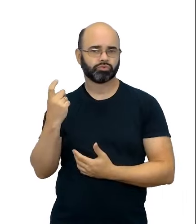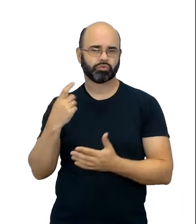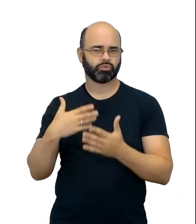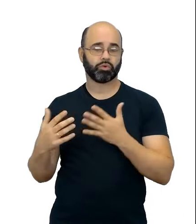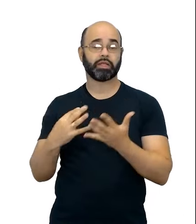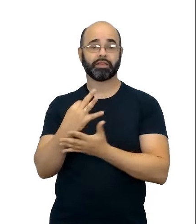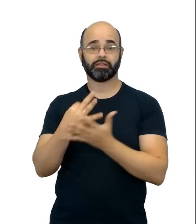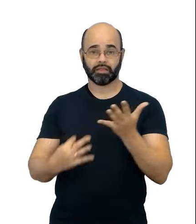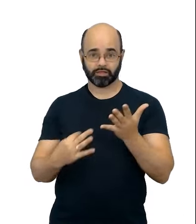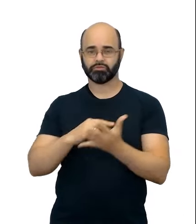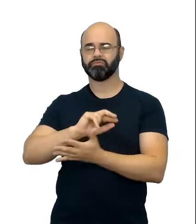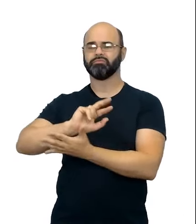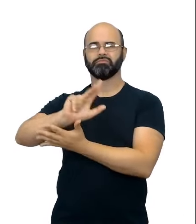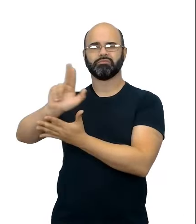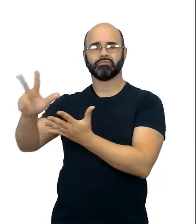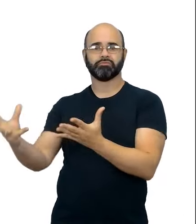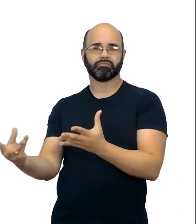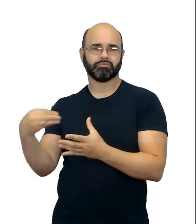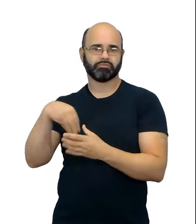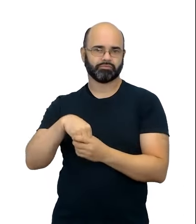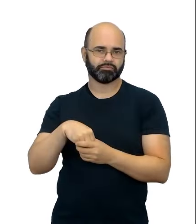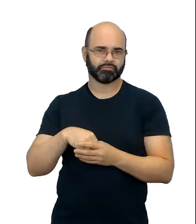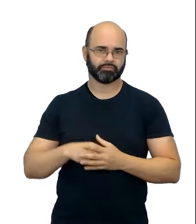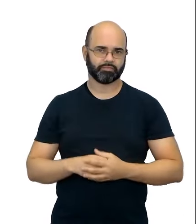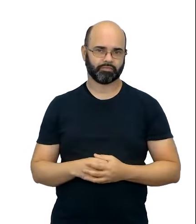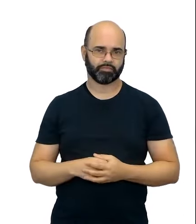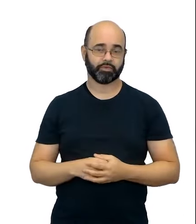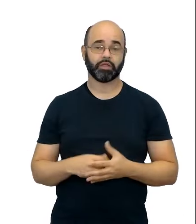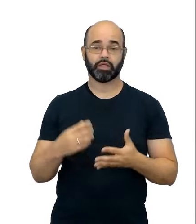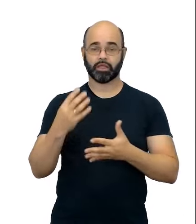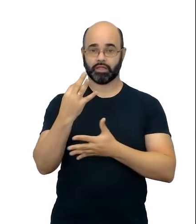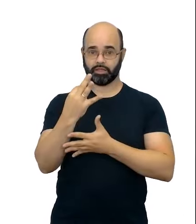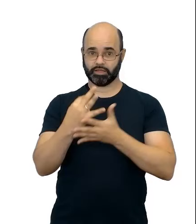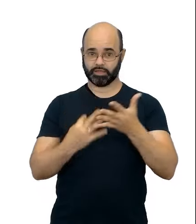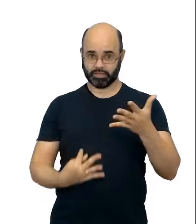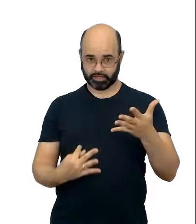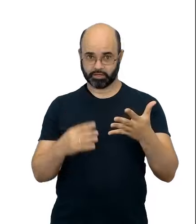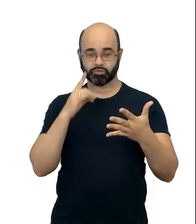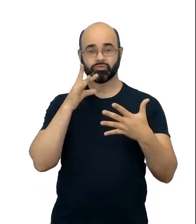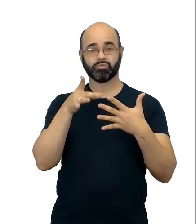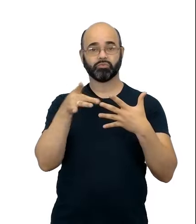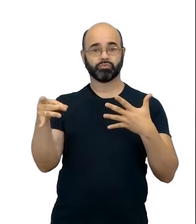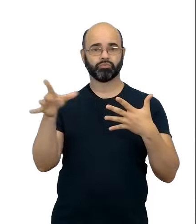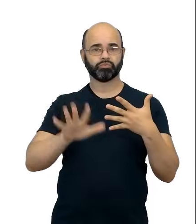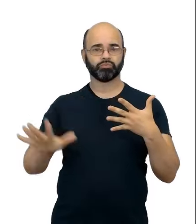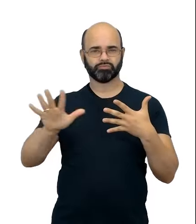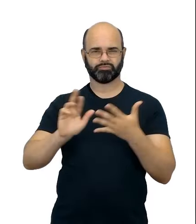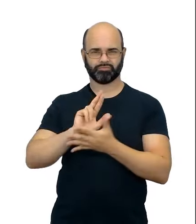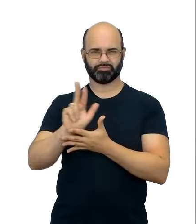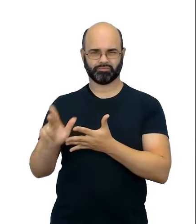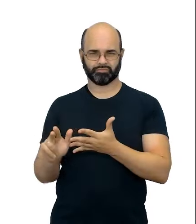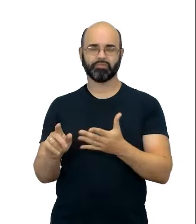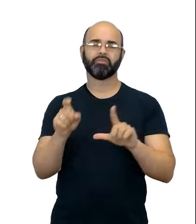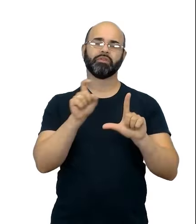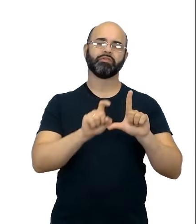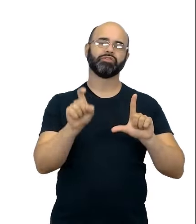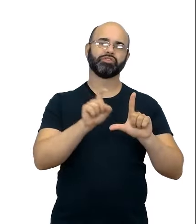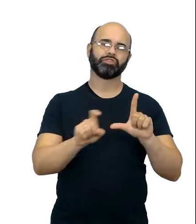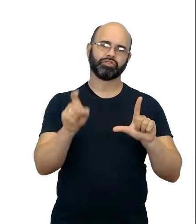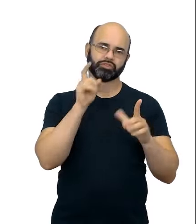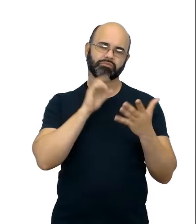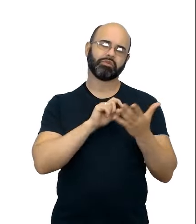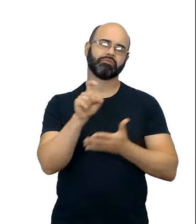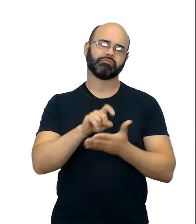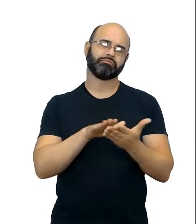várias maneiras. Os textos multissemióticos vão além dos limites dos meios digitais, extrapolam os